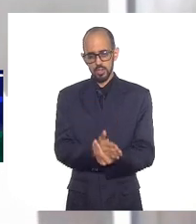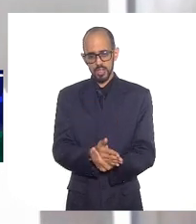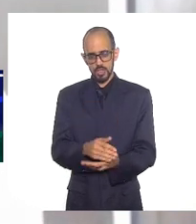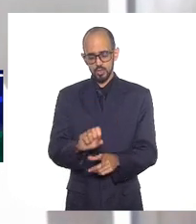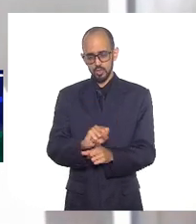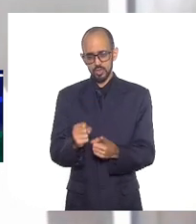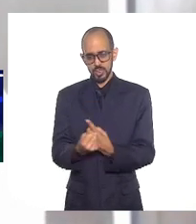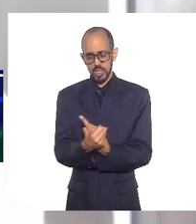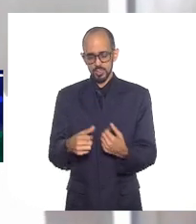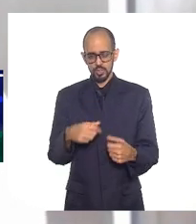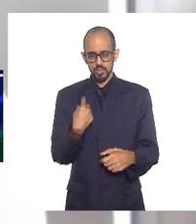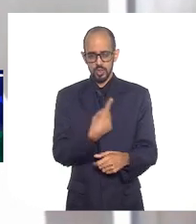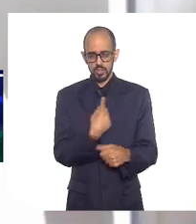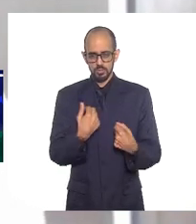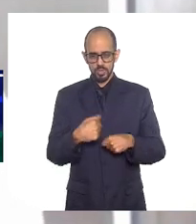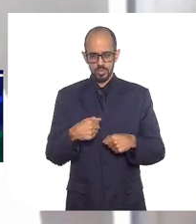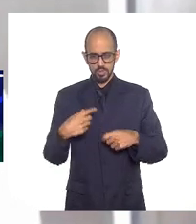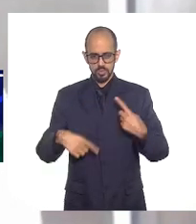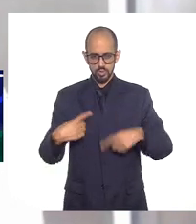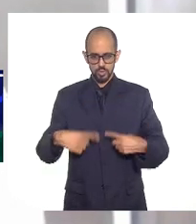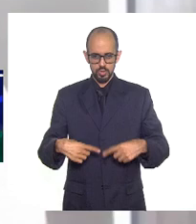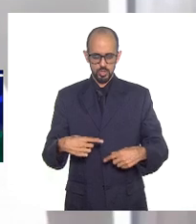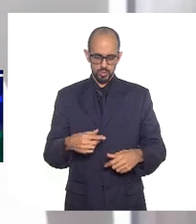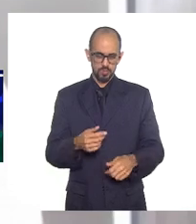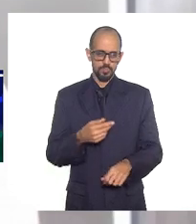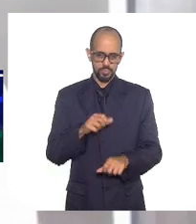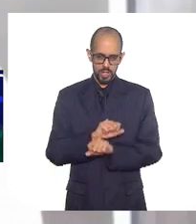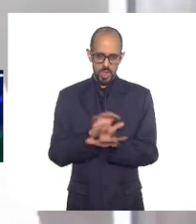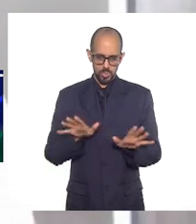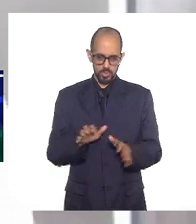que a gente precisa estar discutindo e debatendo.